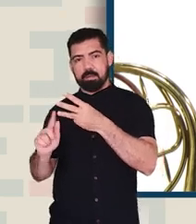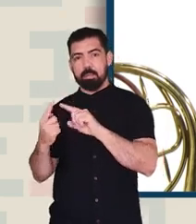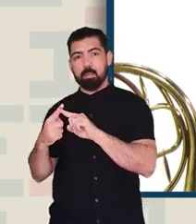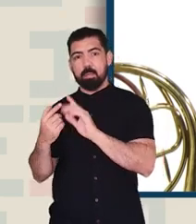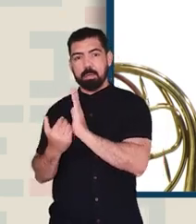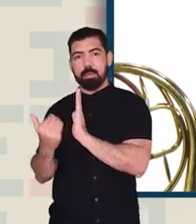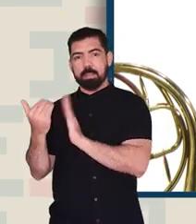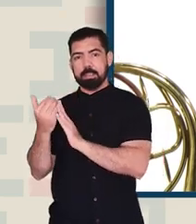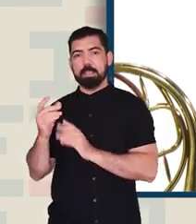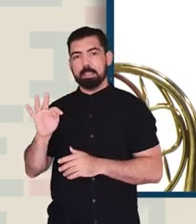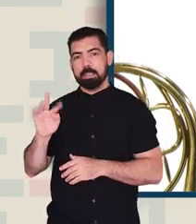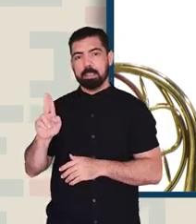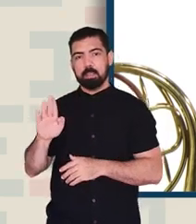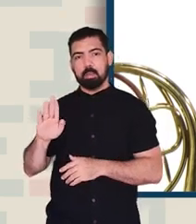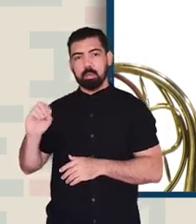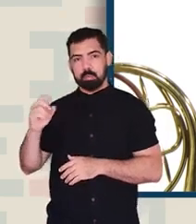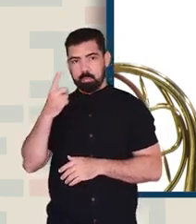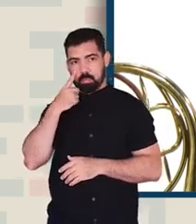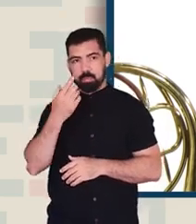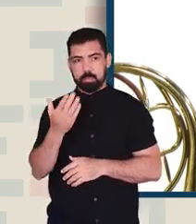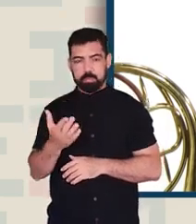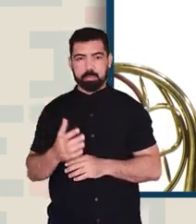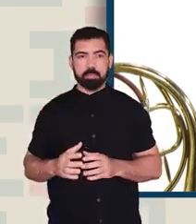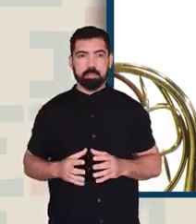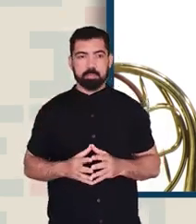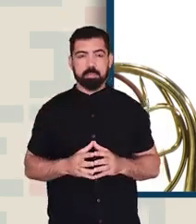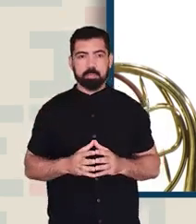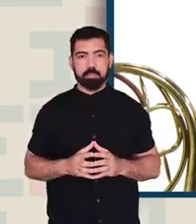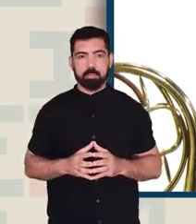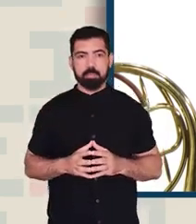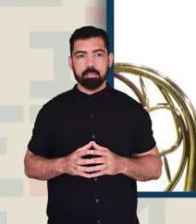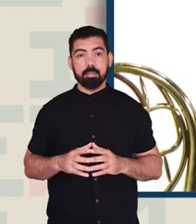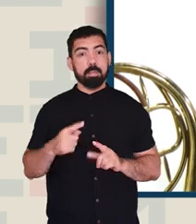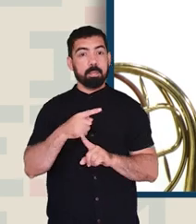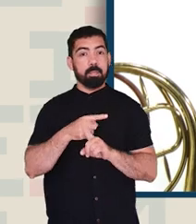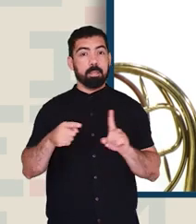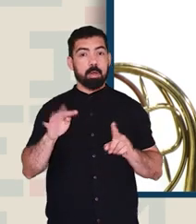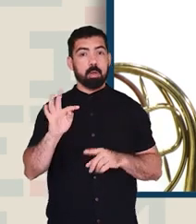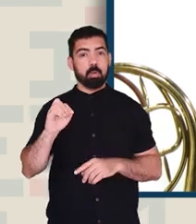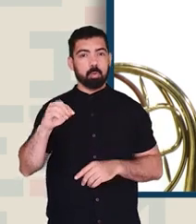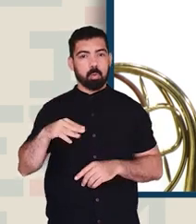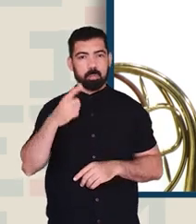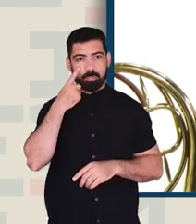esse tubo, eu deixei o tubo um pouco maior. No caso aqui, em meio tom.